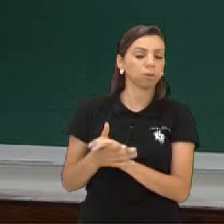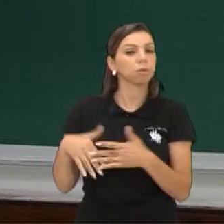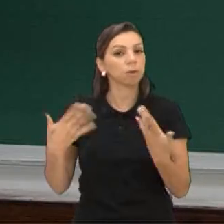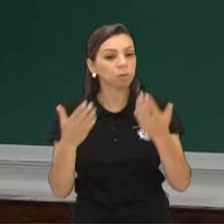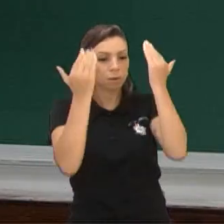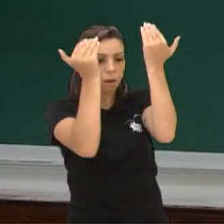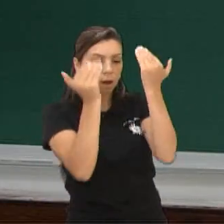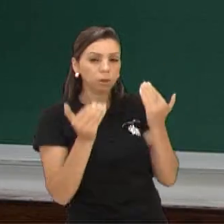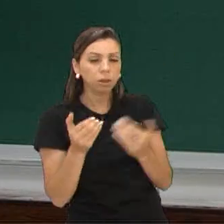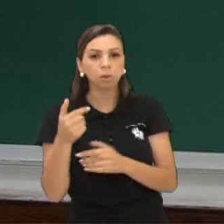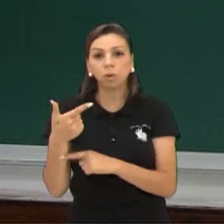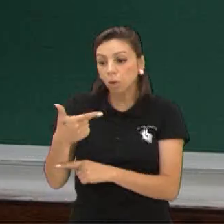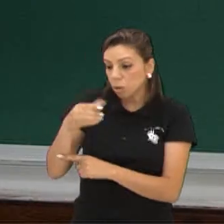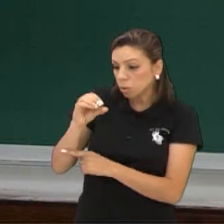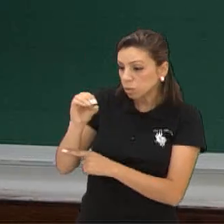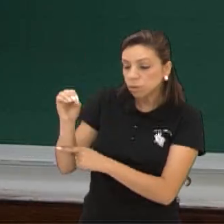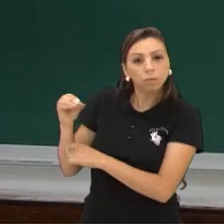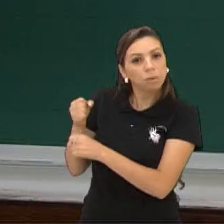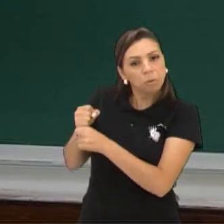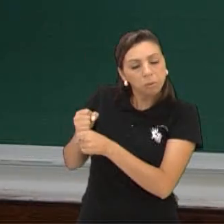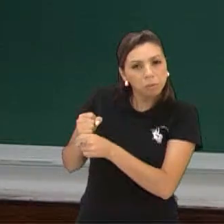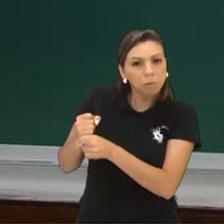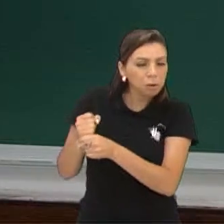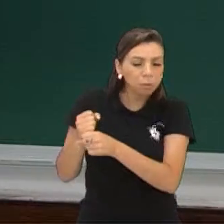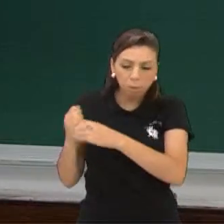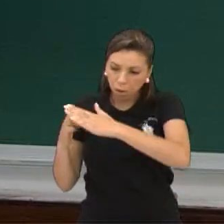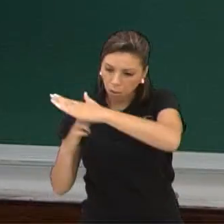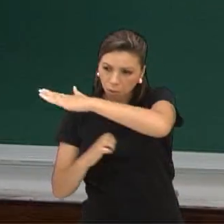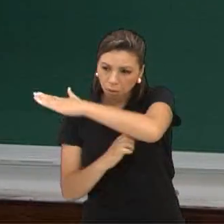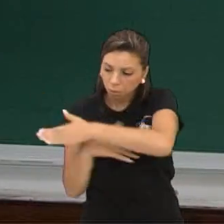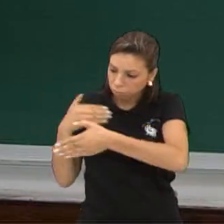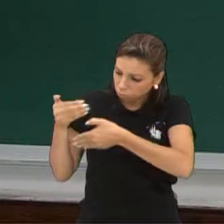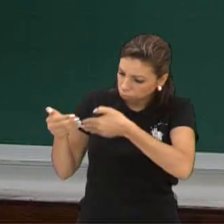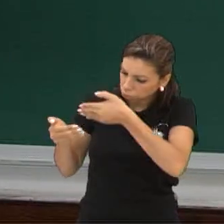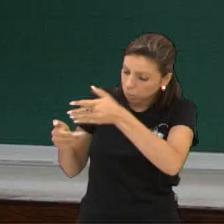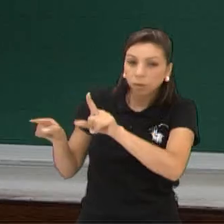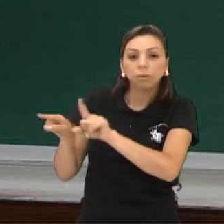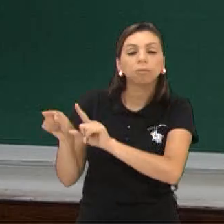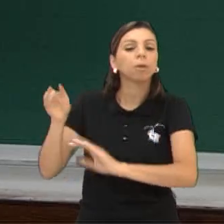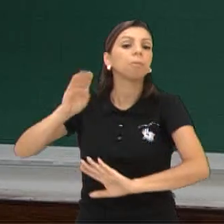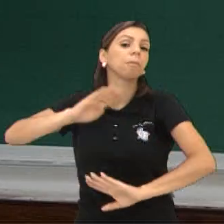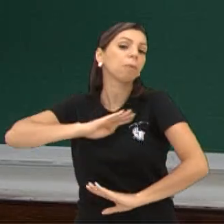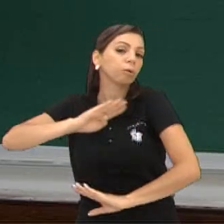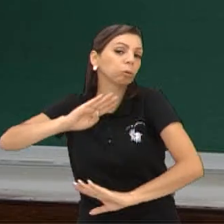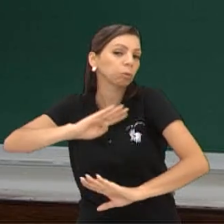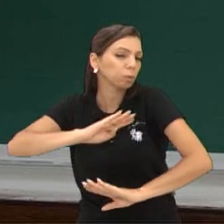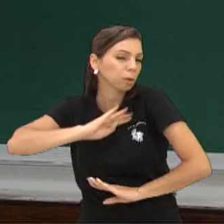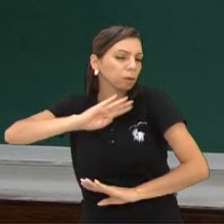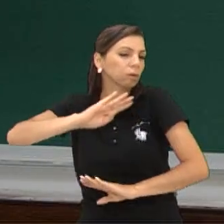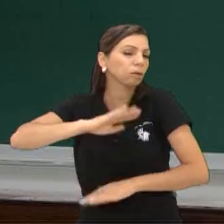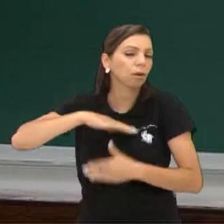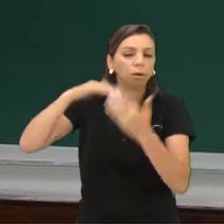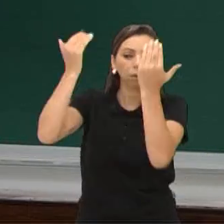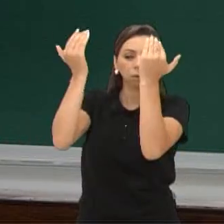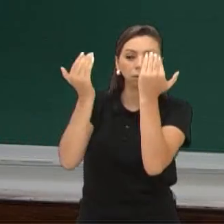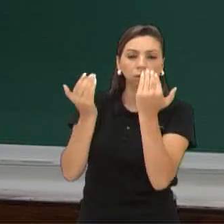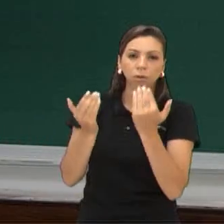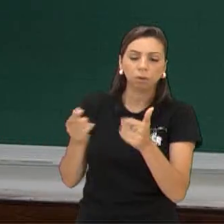que tiveram 200 anos para se estruturar e ainda tiveram algumas situações perversamente analisadas, como